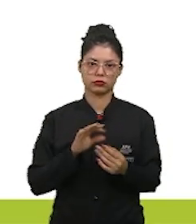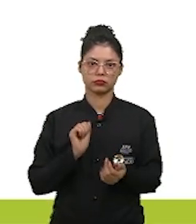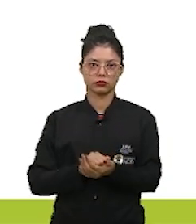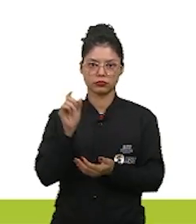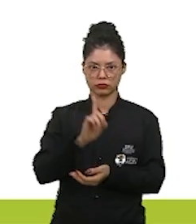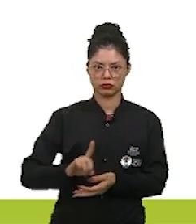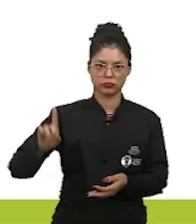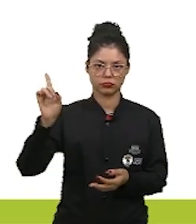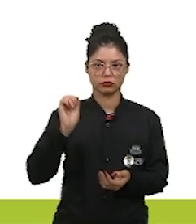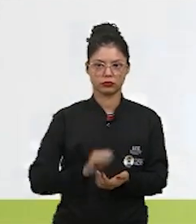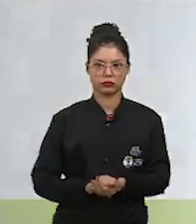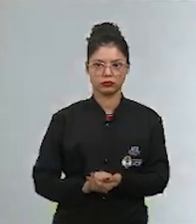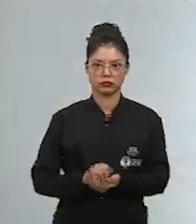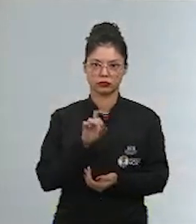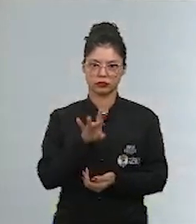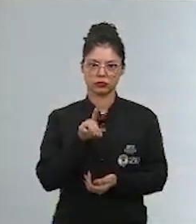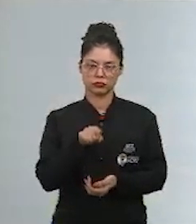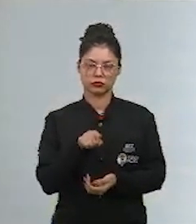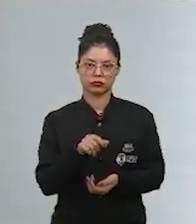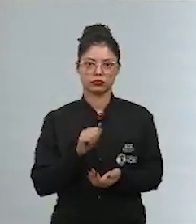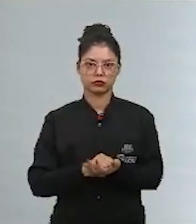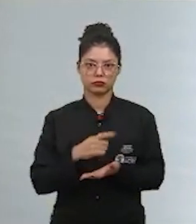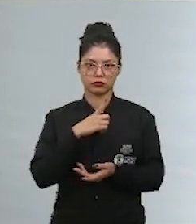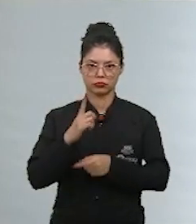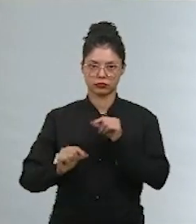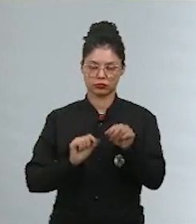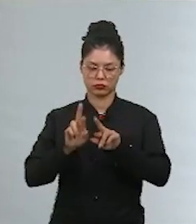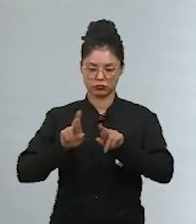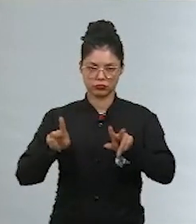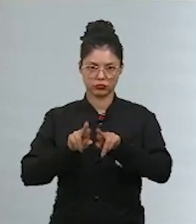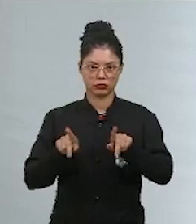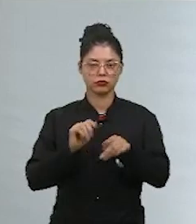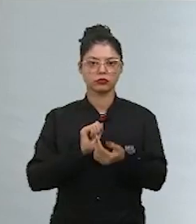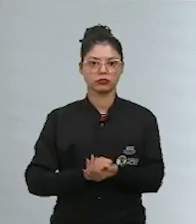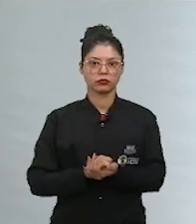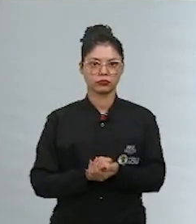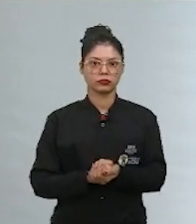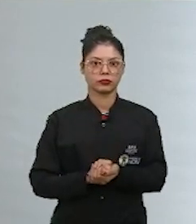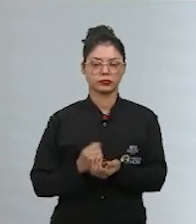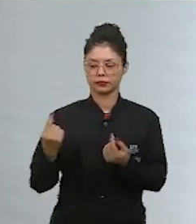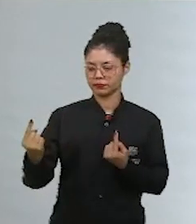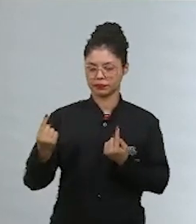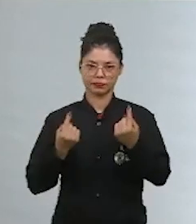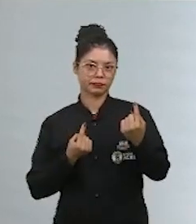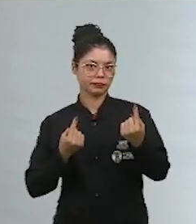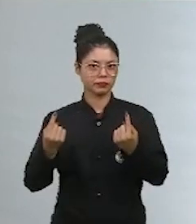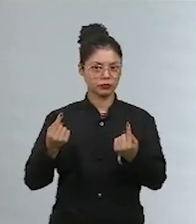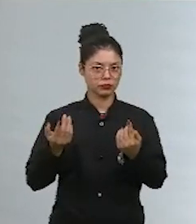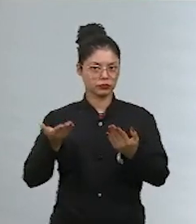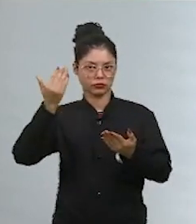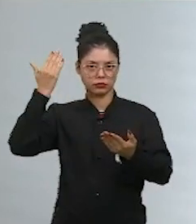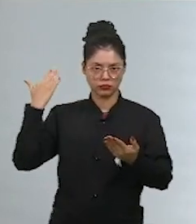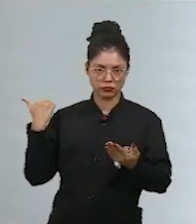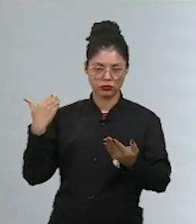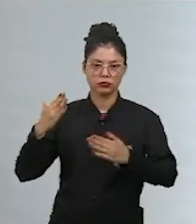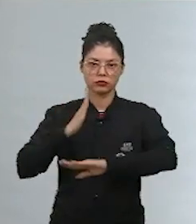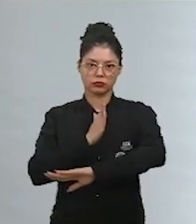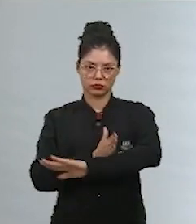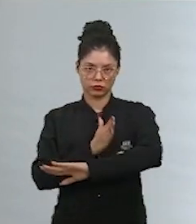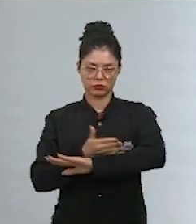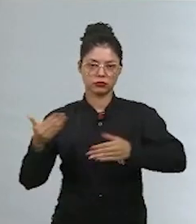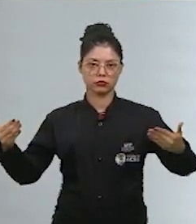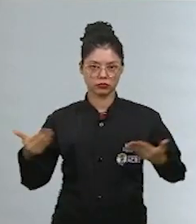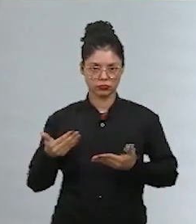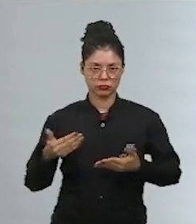Deus. Só que aqui nós também temos que fazer uma diferença entre o pensamento antigo e o pensamento medieval.